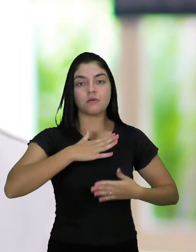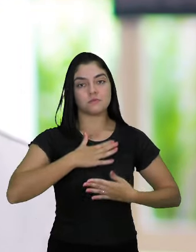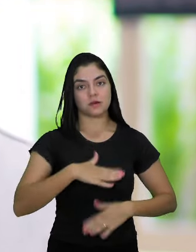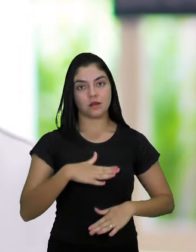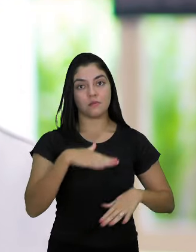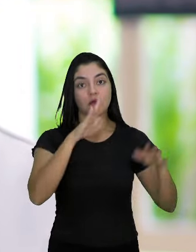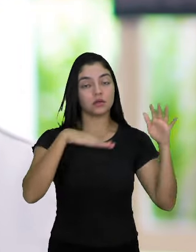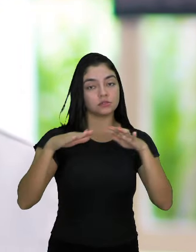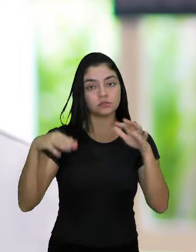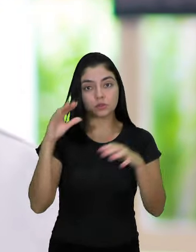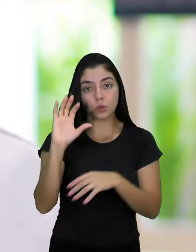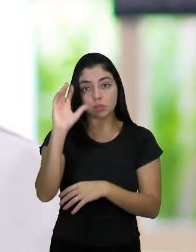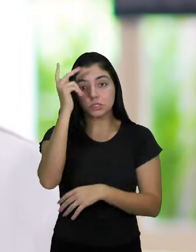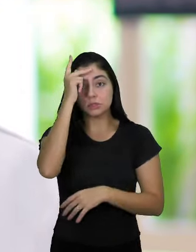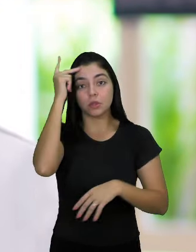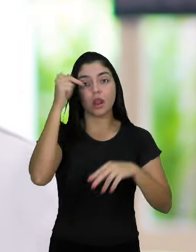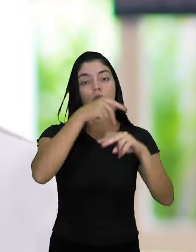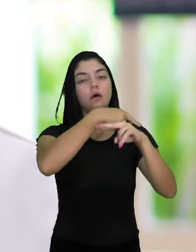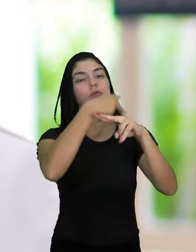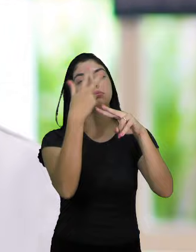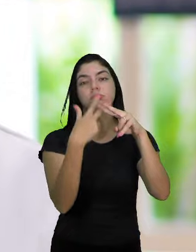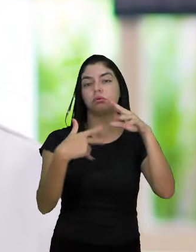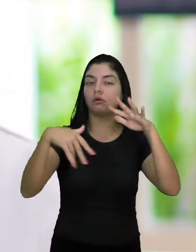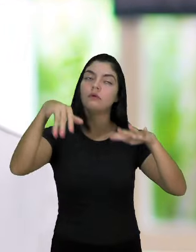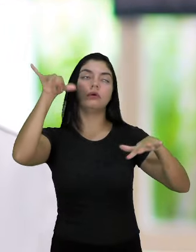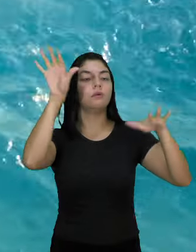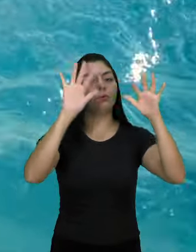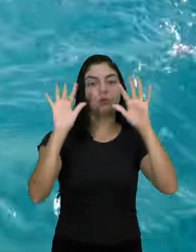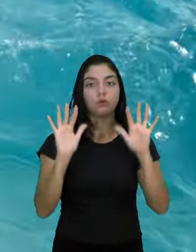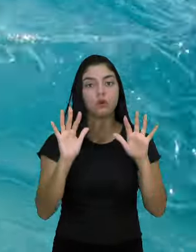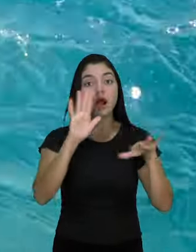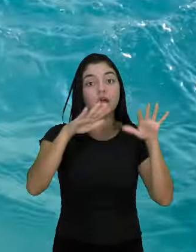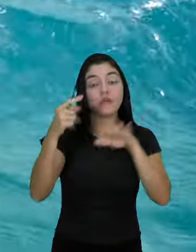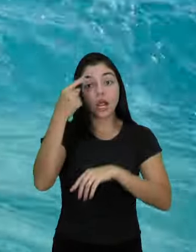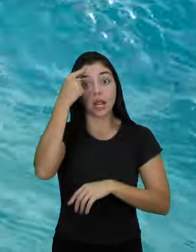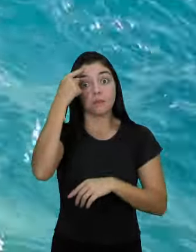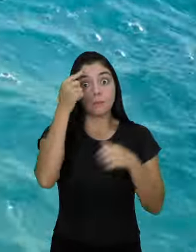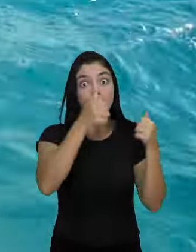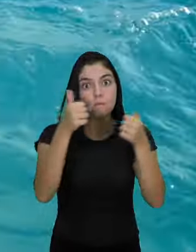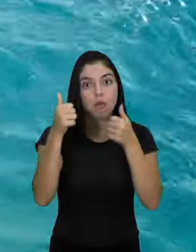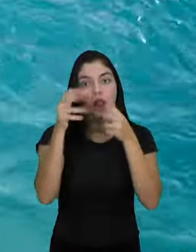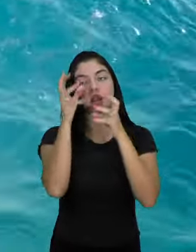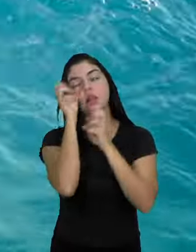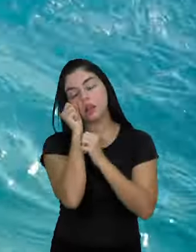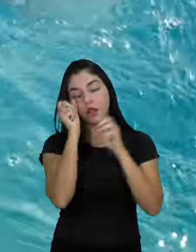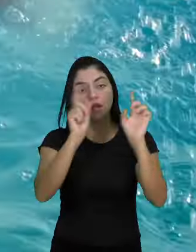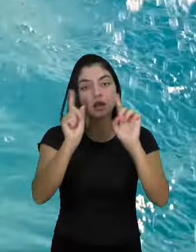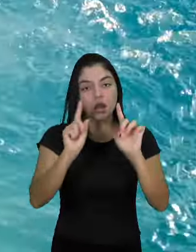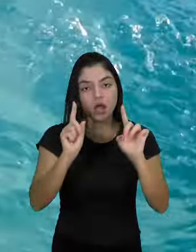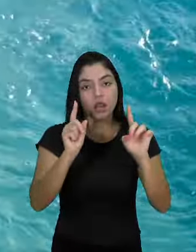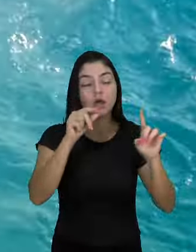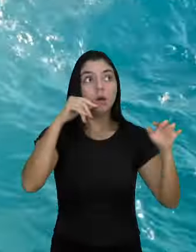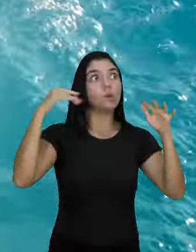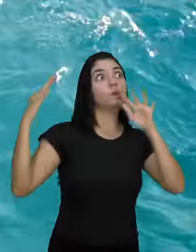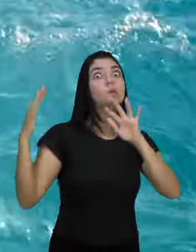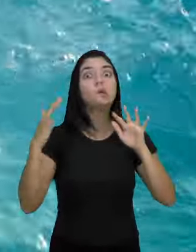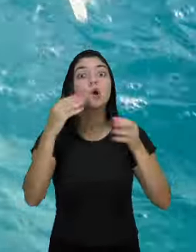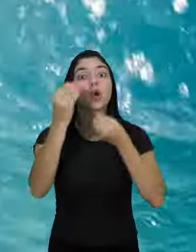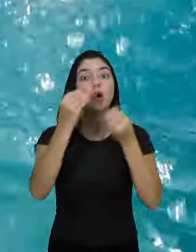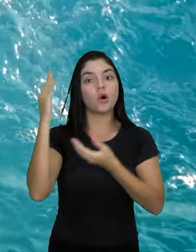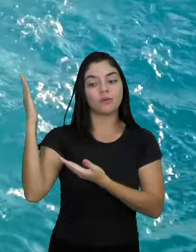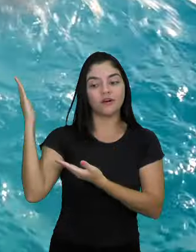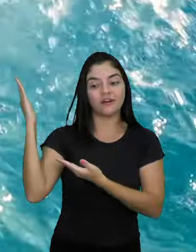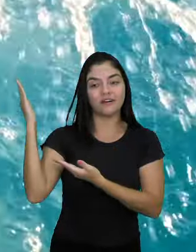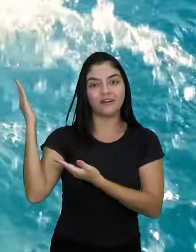afogamento consciente, normalmente encontraremos uma pessoa que estará na posição vertical e com